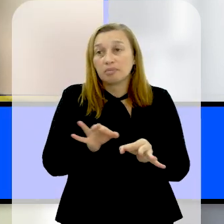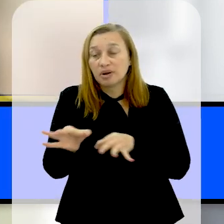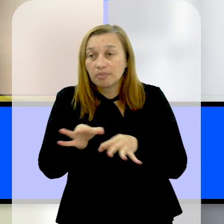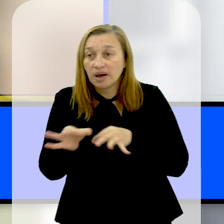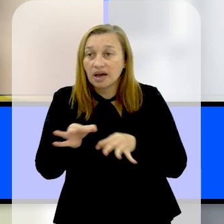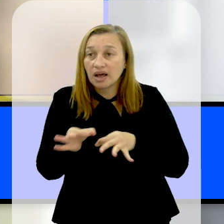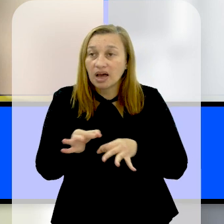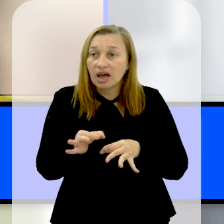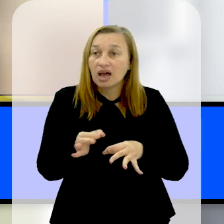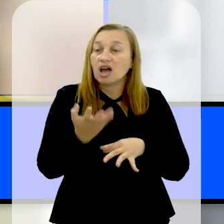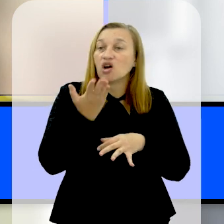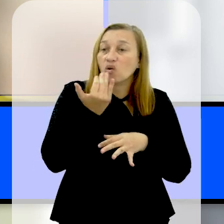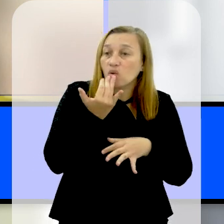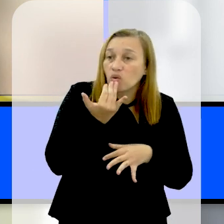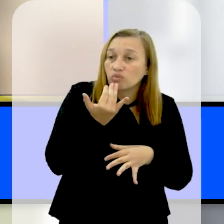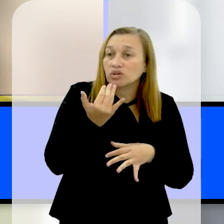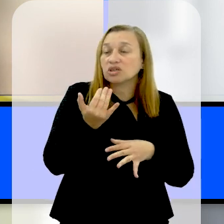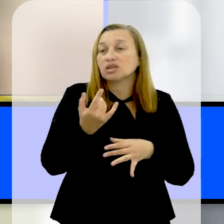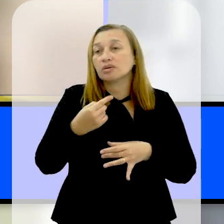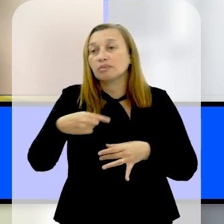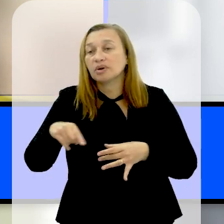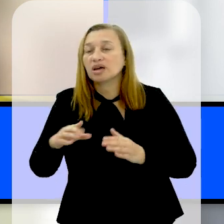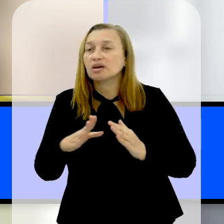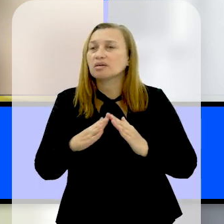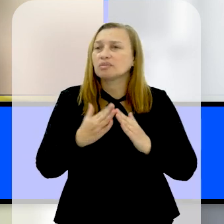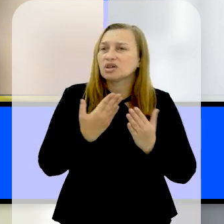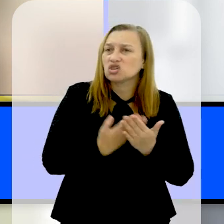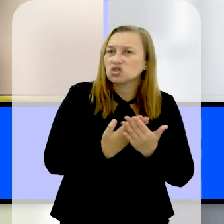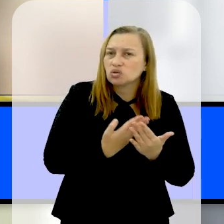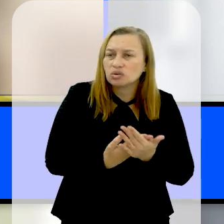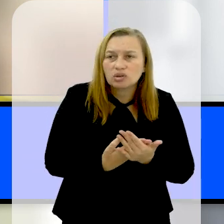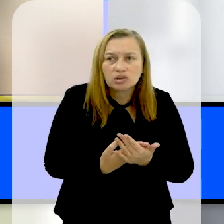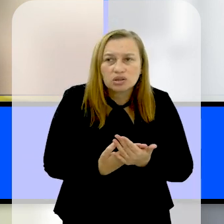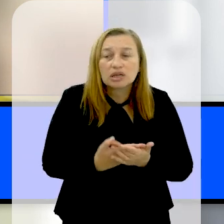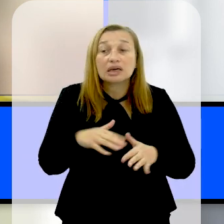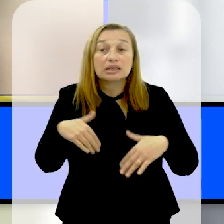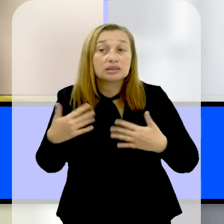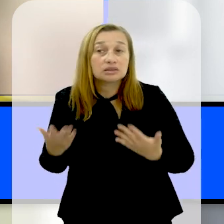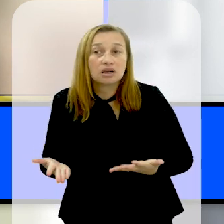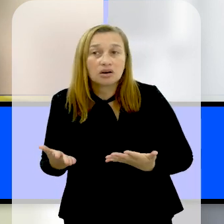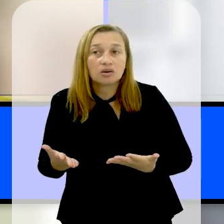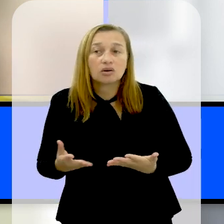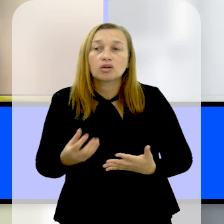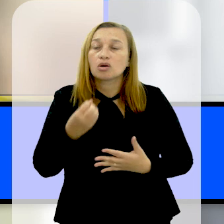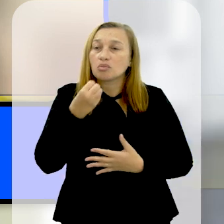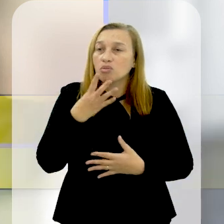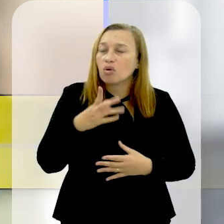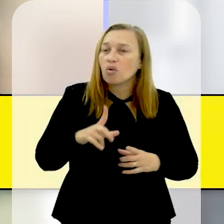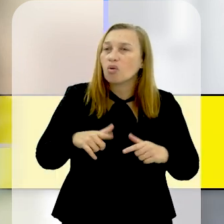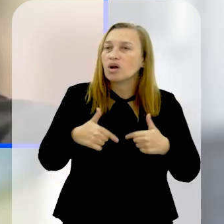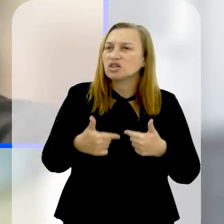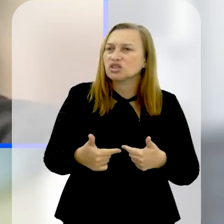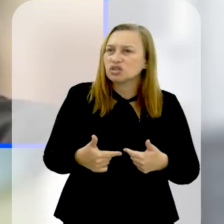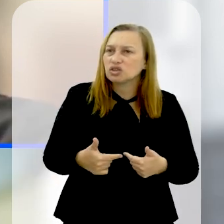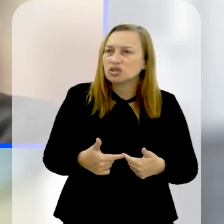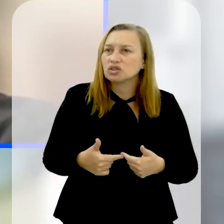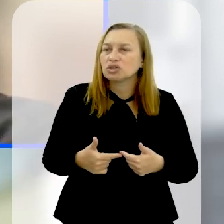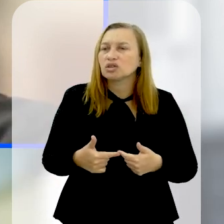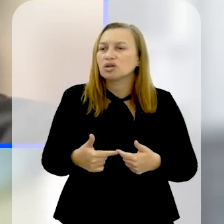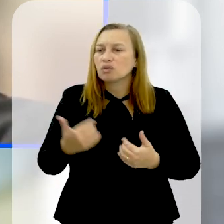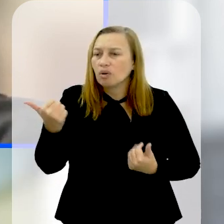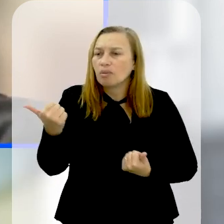exemplo, vou preparar uma panela de arroz. Esse arroz consegue ficar até 3 dias na geladeira. Então, assim, vamos já